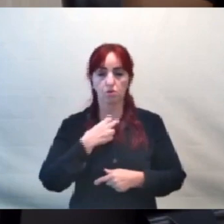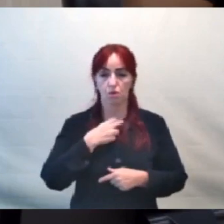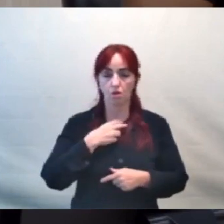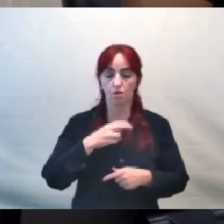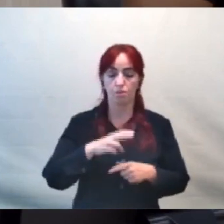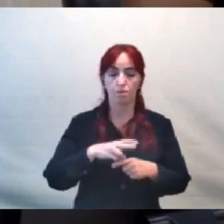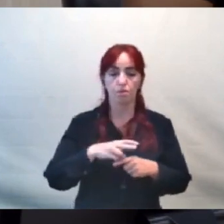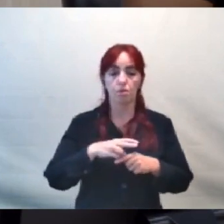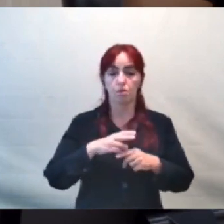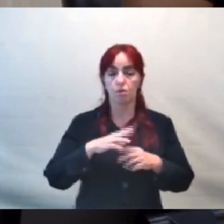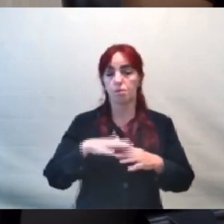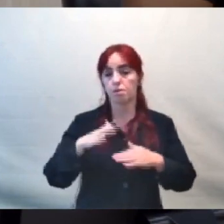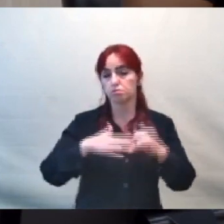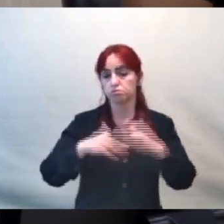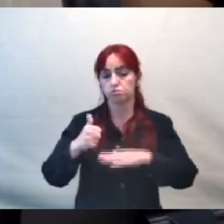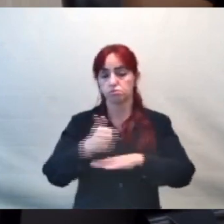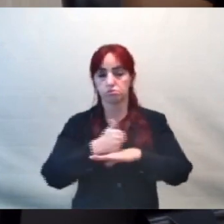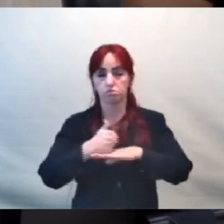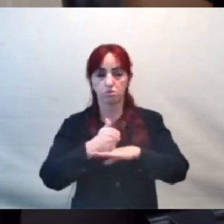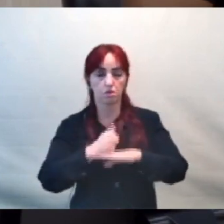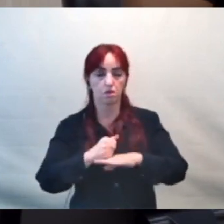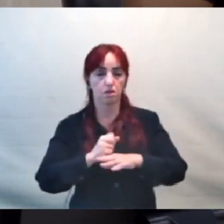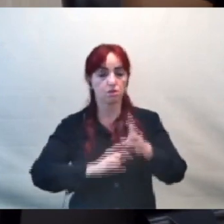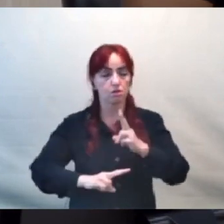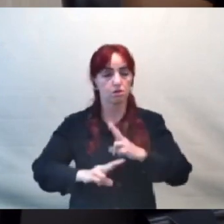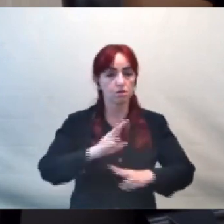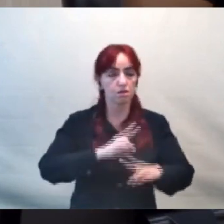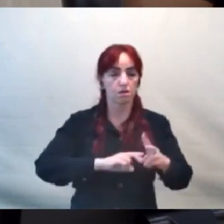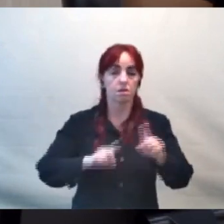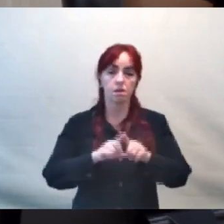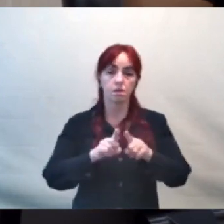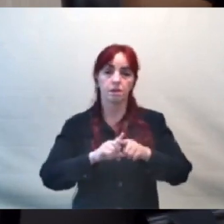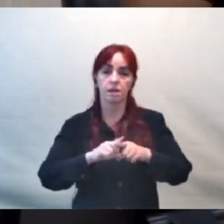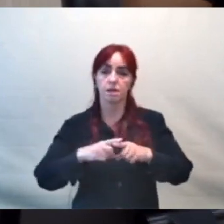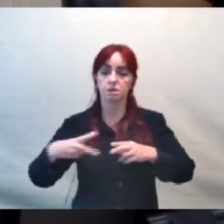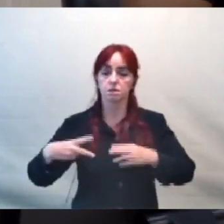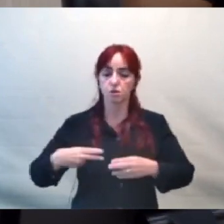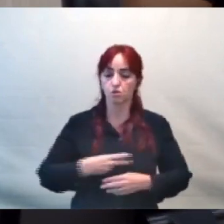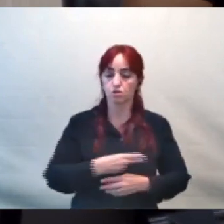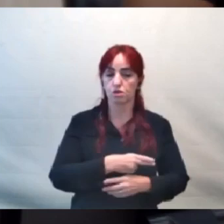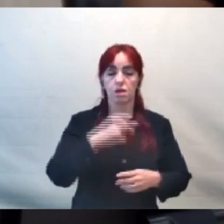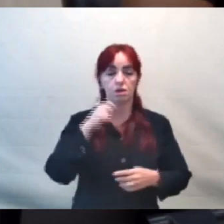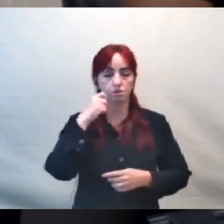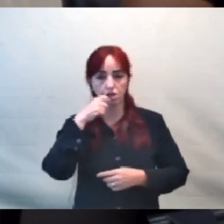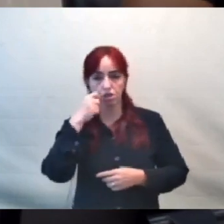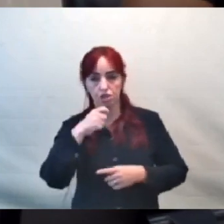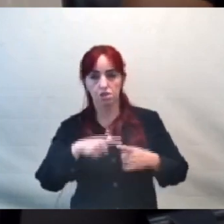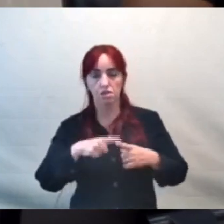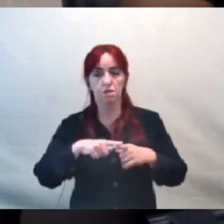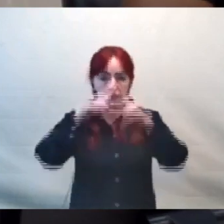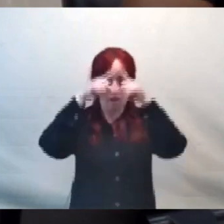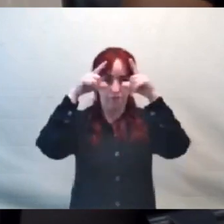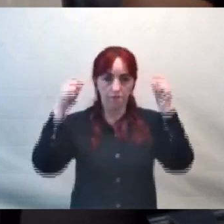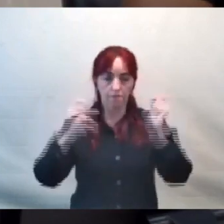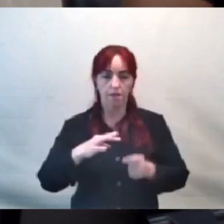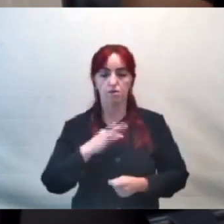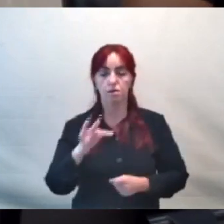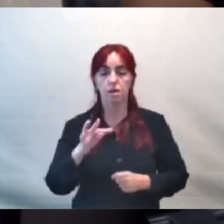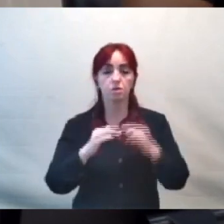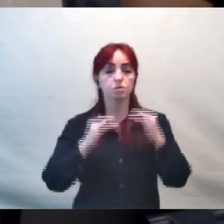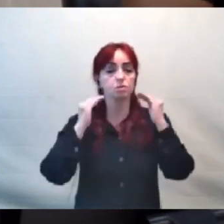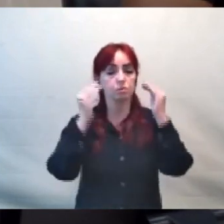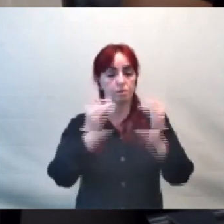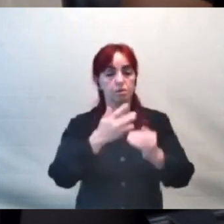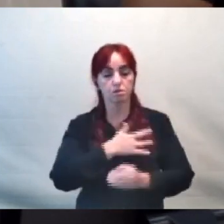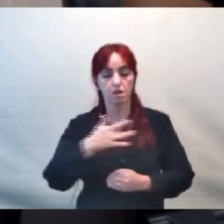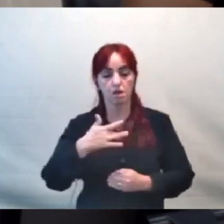agentes sanitários, cirurgião, dentista, enfermeiro, técnico superior de saúde, integrantes da área